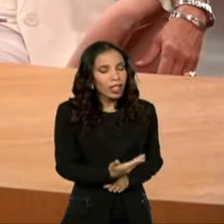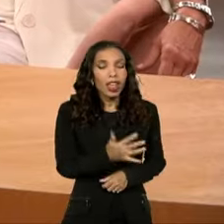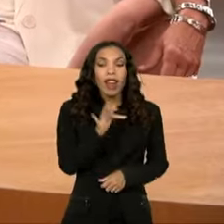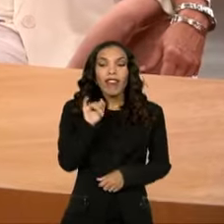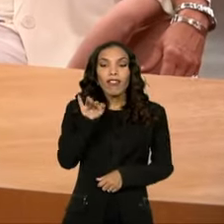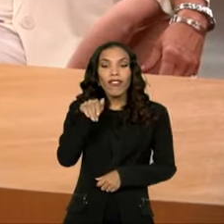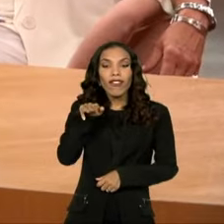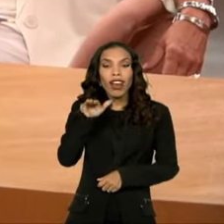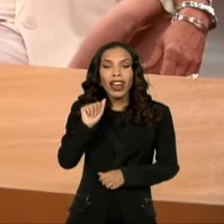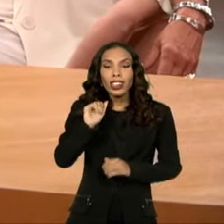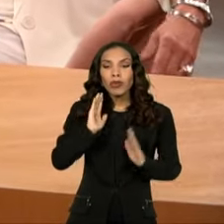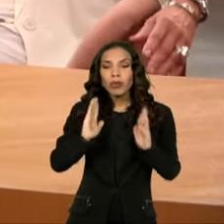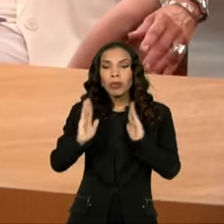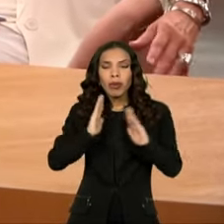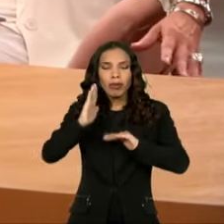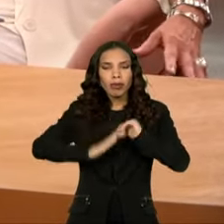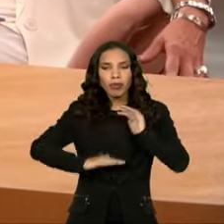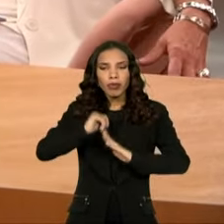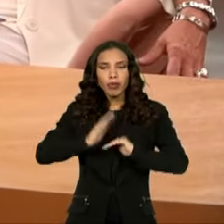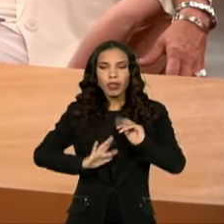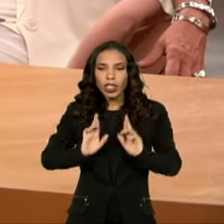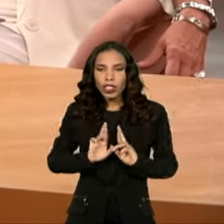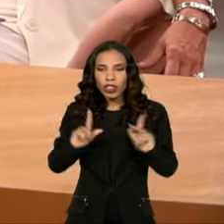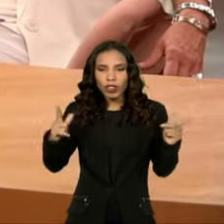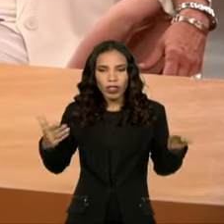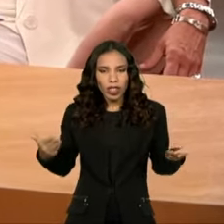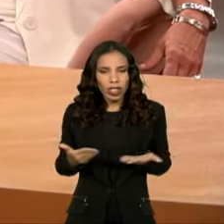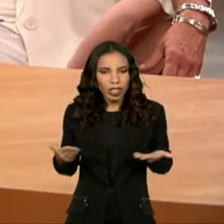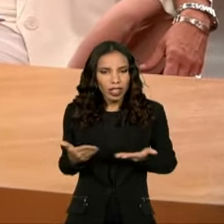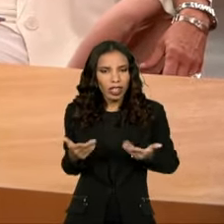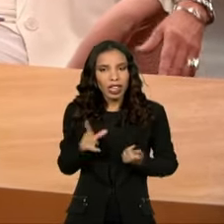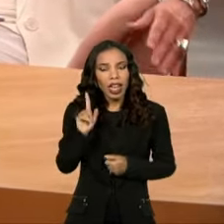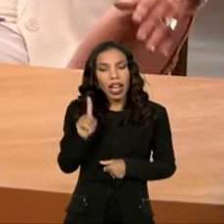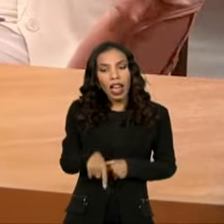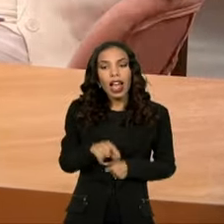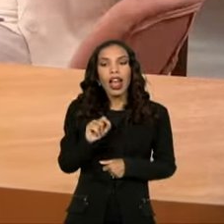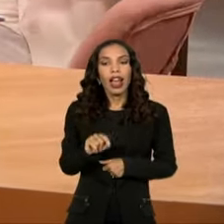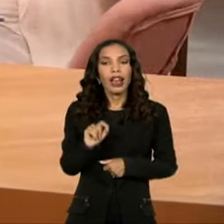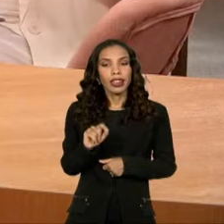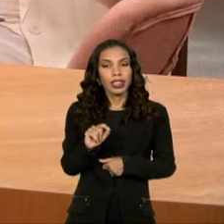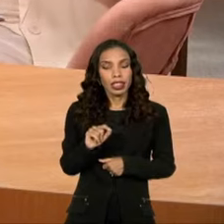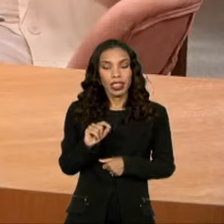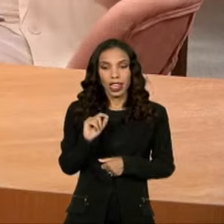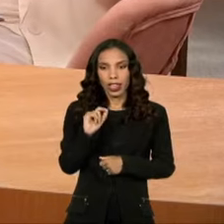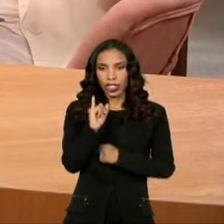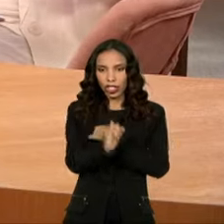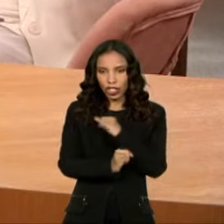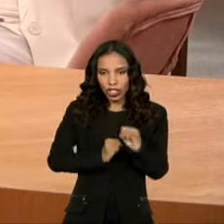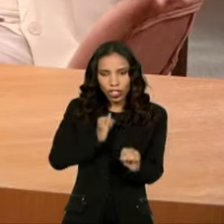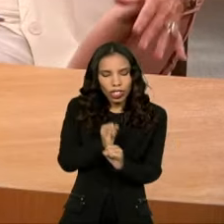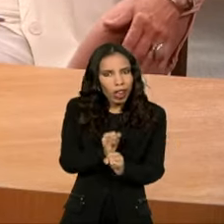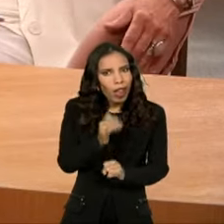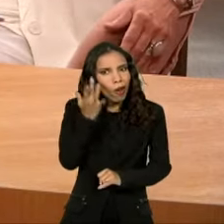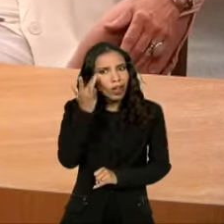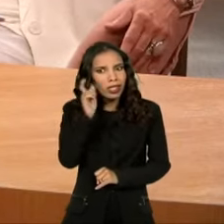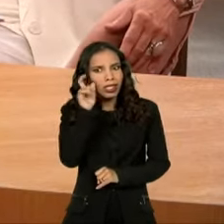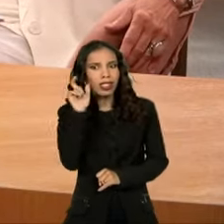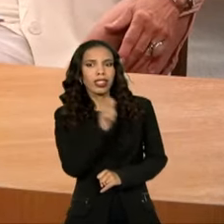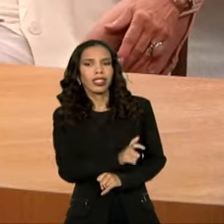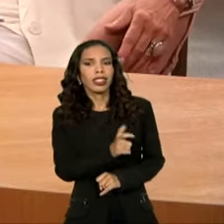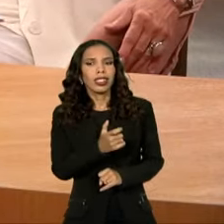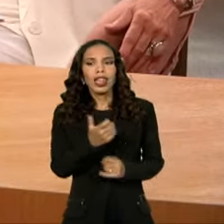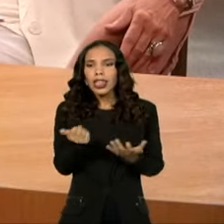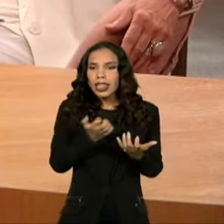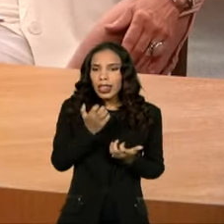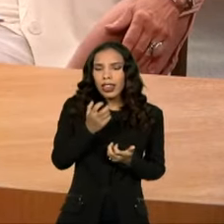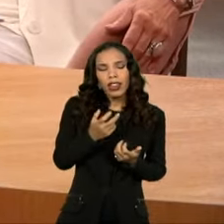você tá numa fase profissional, assim, completamente diferente agora, né? Você tá indo mais pra o digital. Isso eu achei tão interessante. Eu queria que você falasse sobre